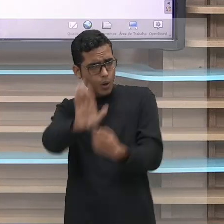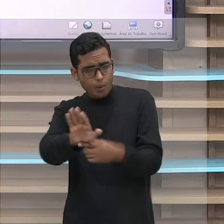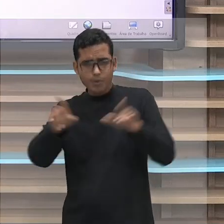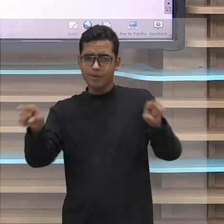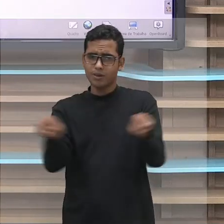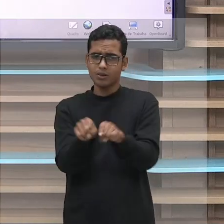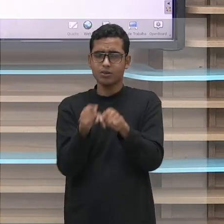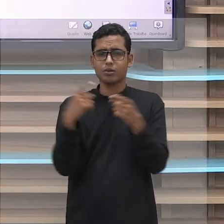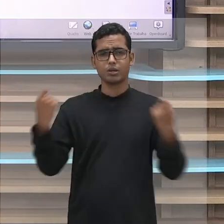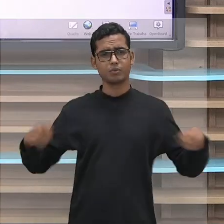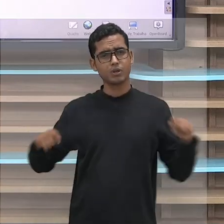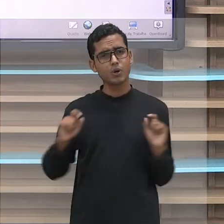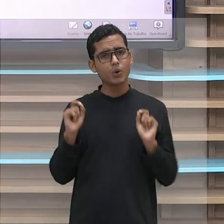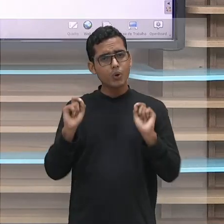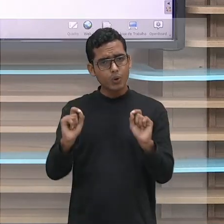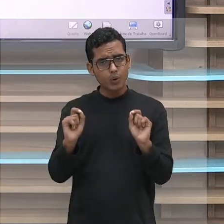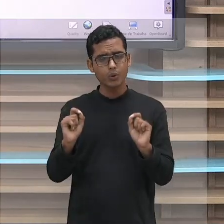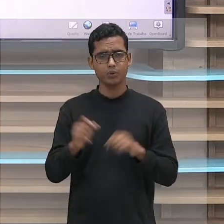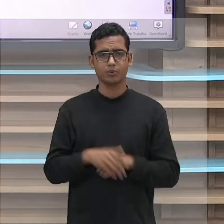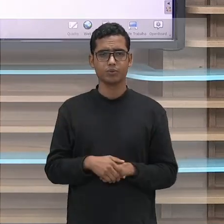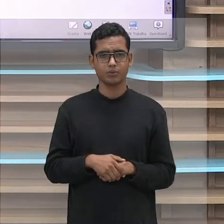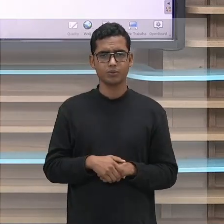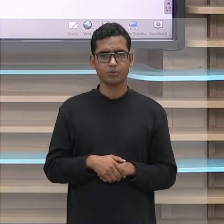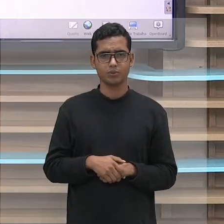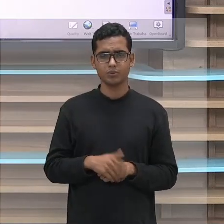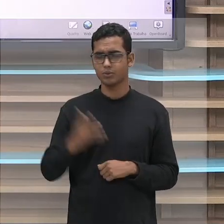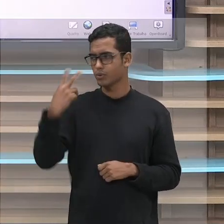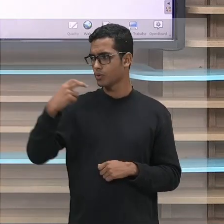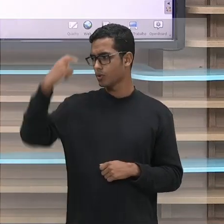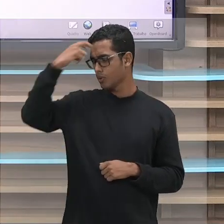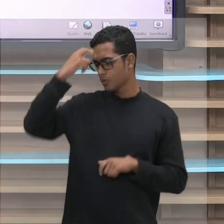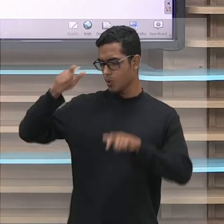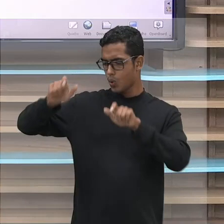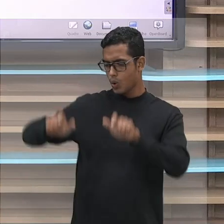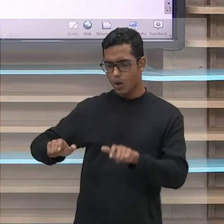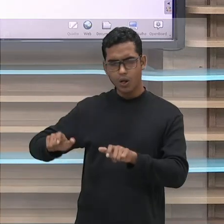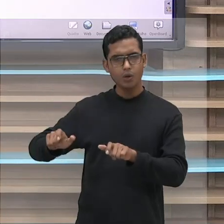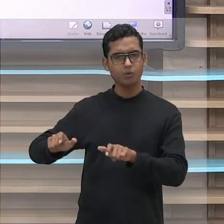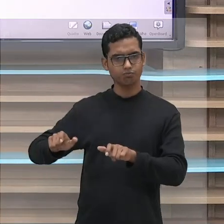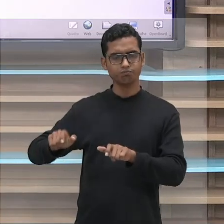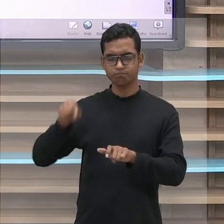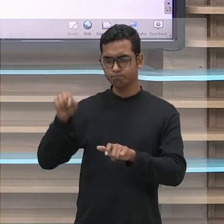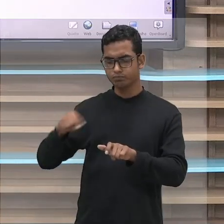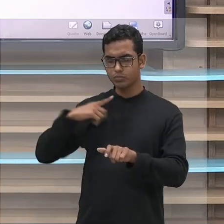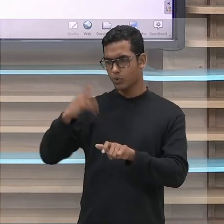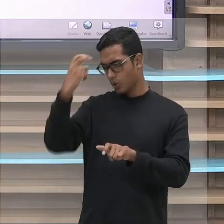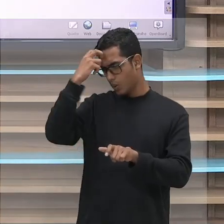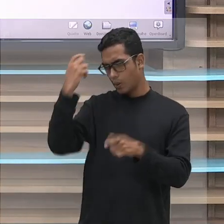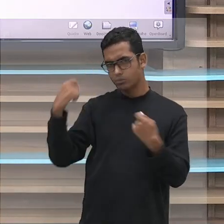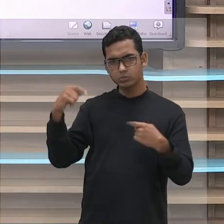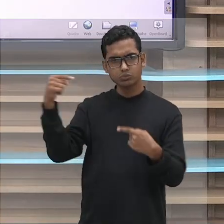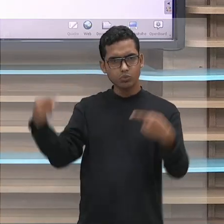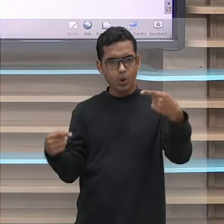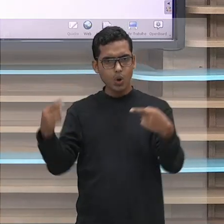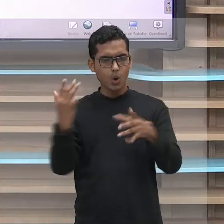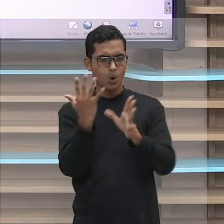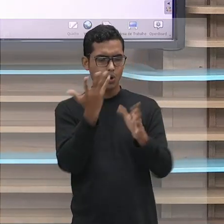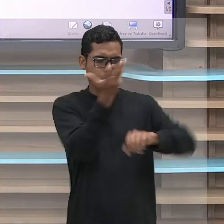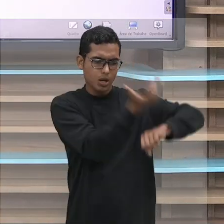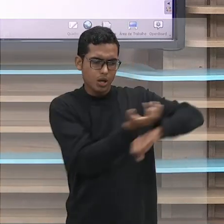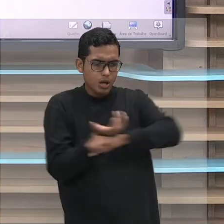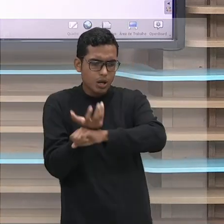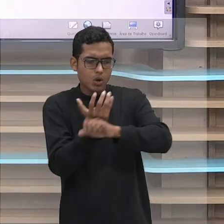que abordar a questão da cultura. E essa cultura eu tenho que fazer esse diálogo